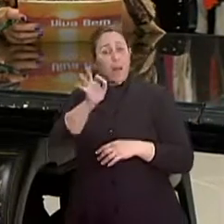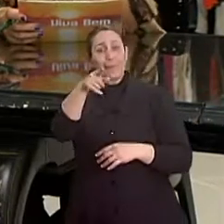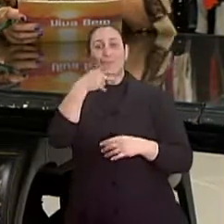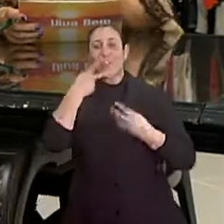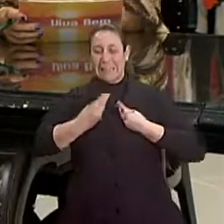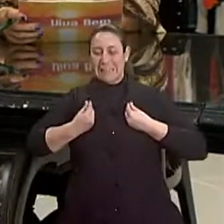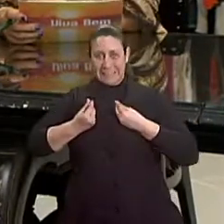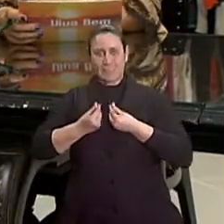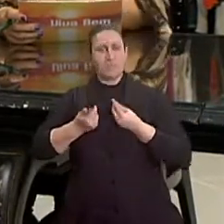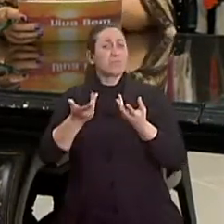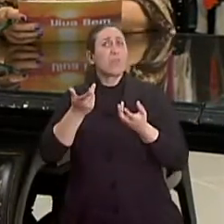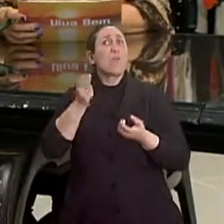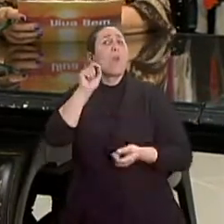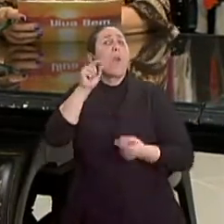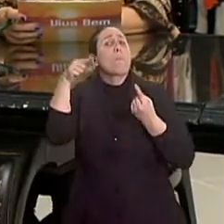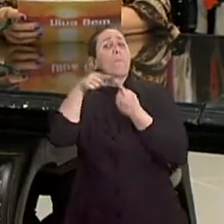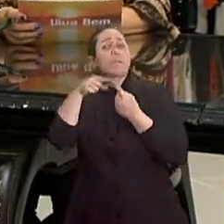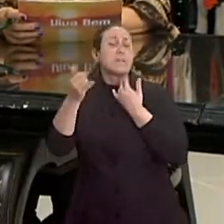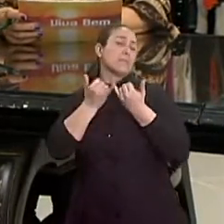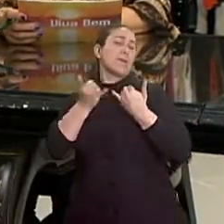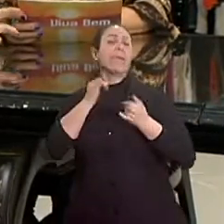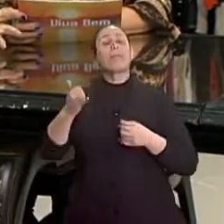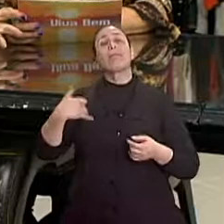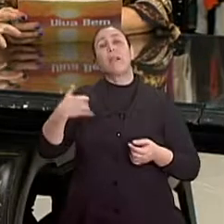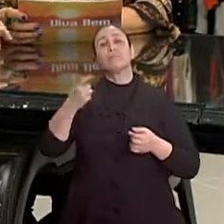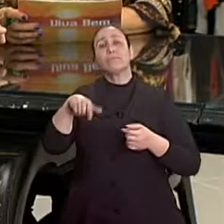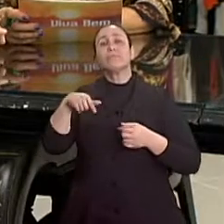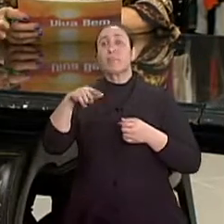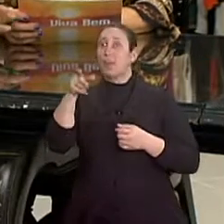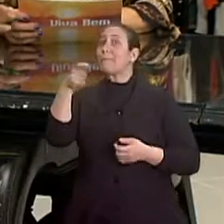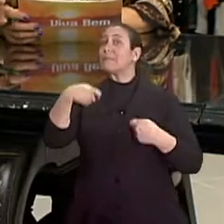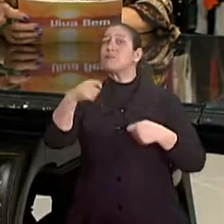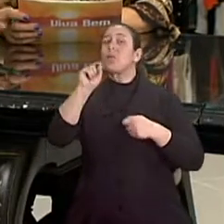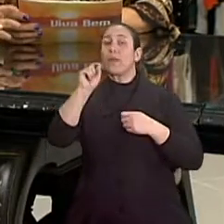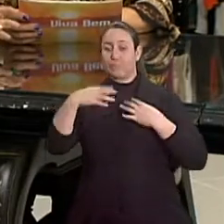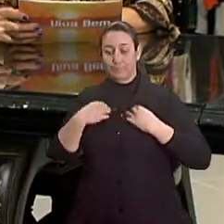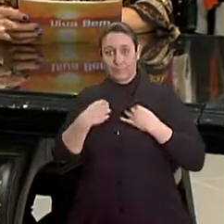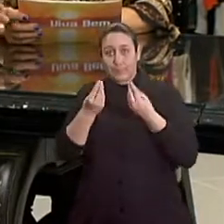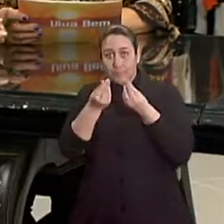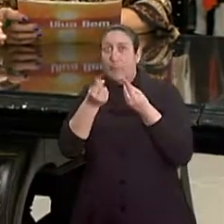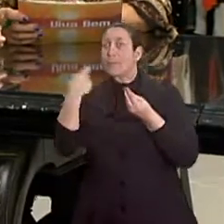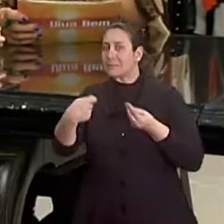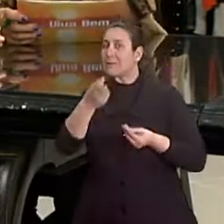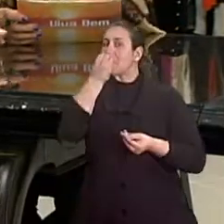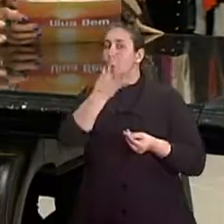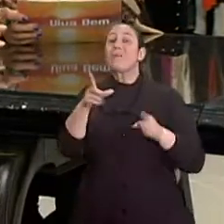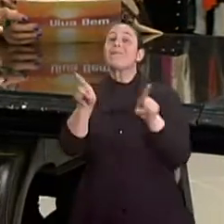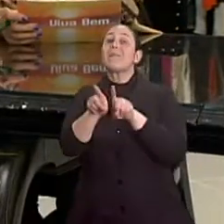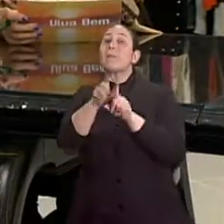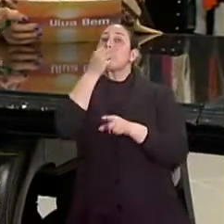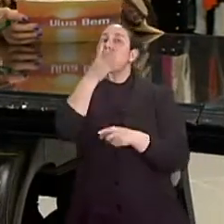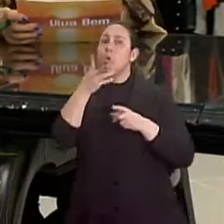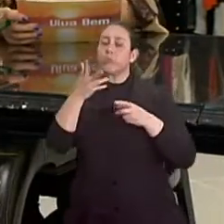chegamos, o que é o tecido adequado para que... Para fazer uma boa peça, tu precisa de um bom tecido e um bom corte. E aí também